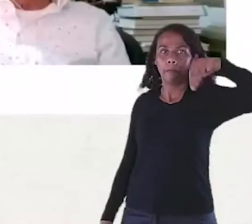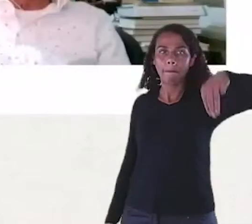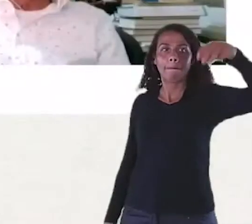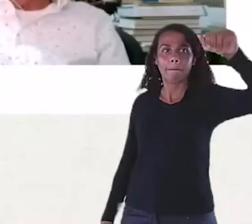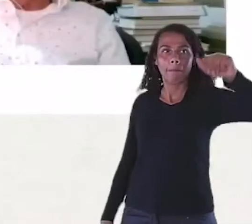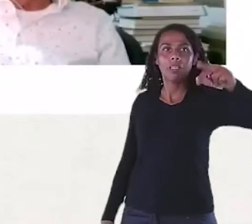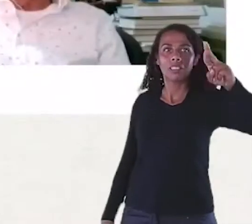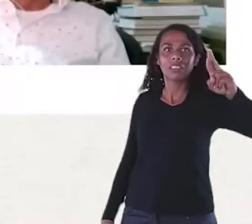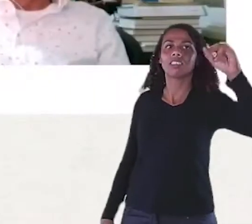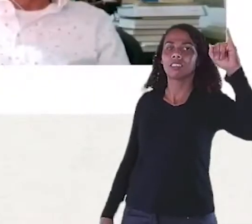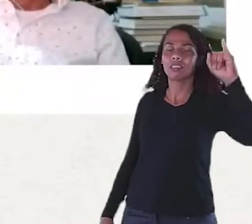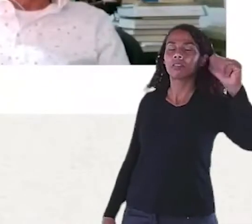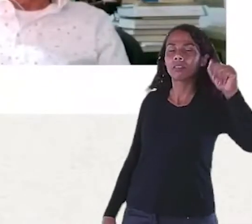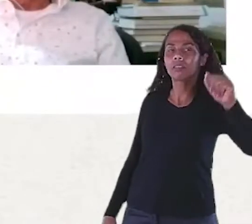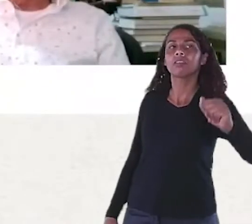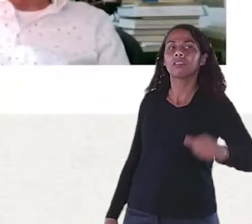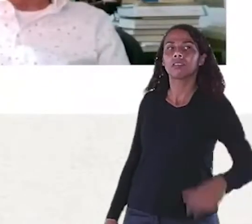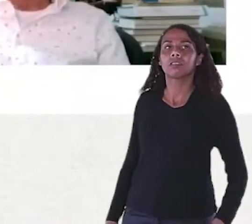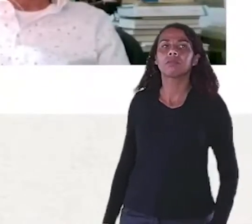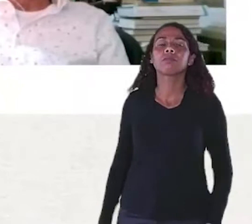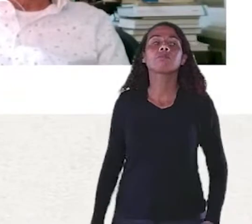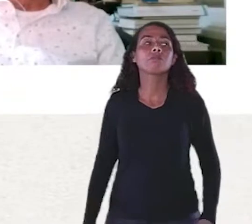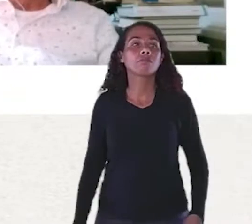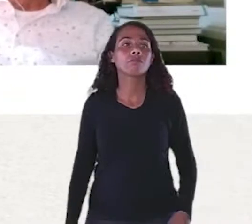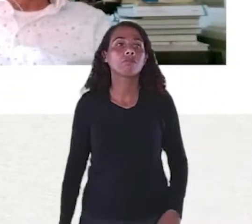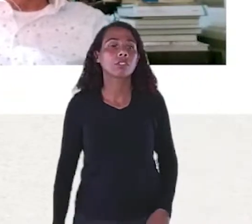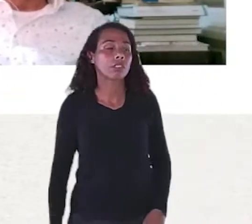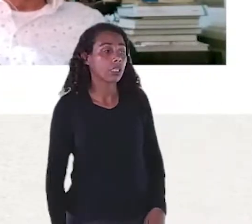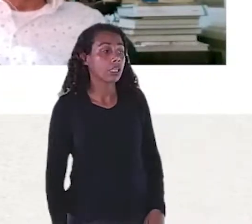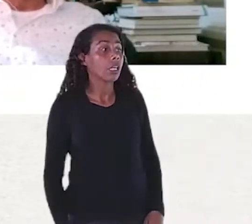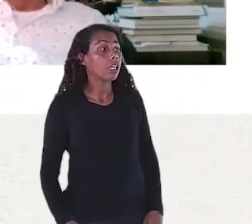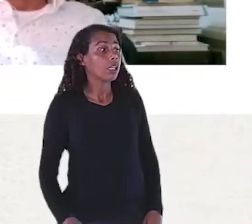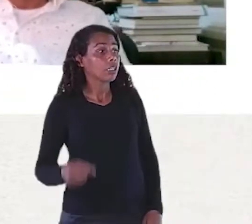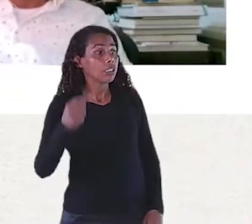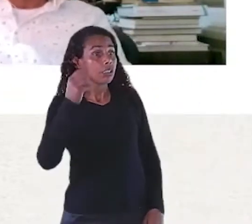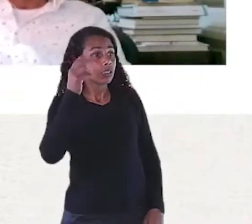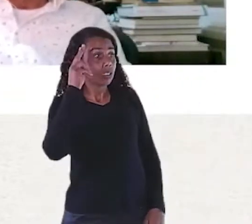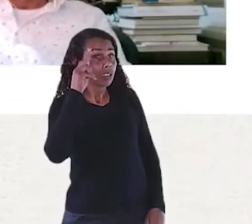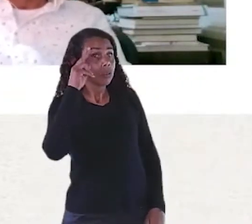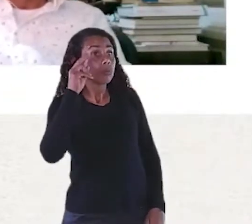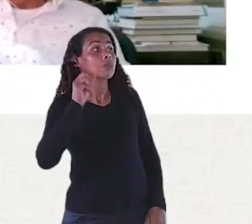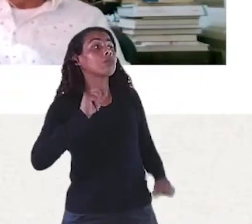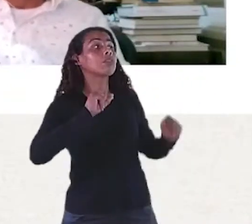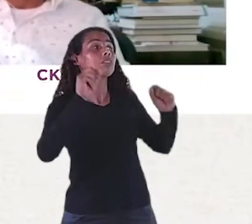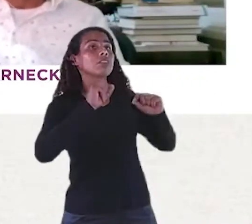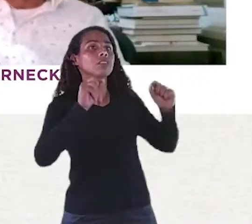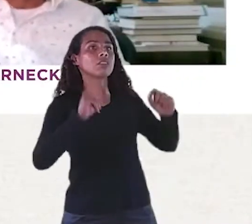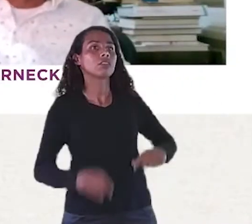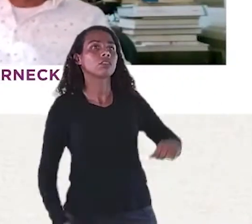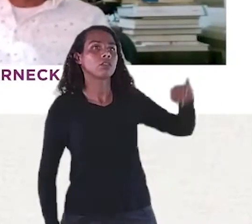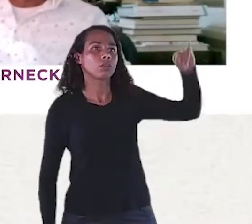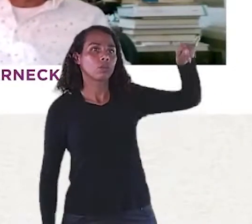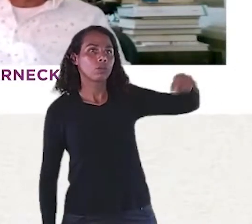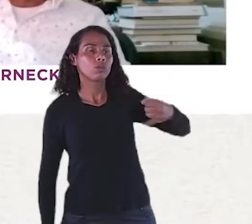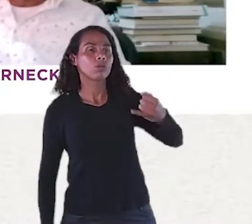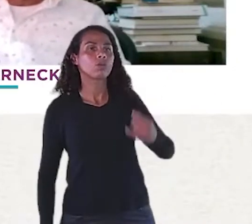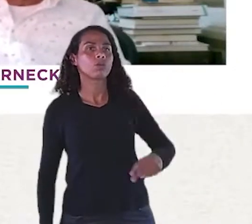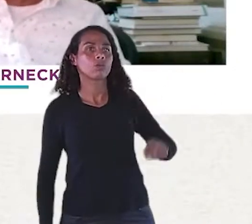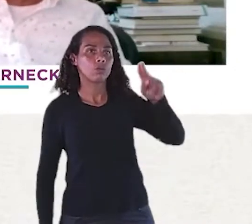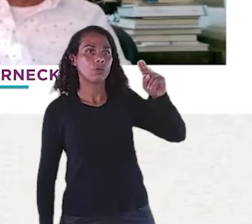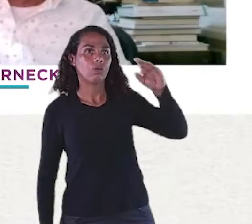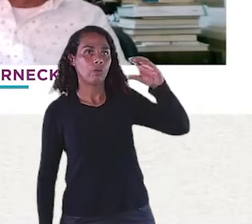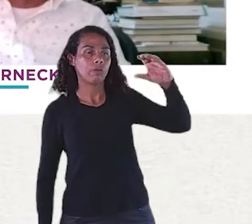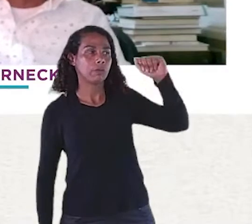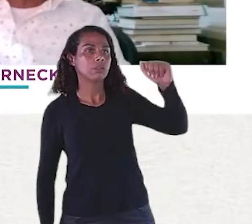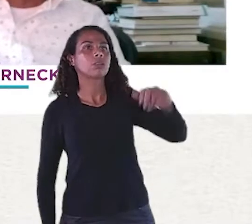Aliás, aproveitar a presença do Juca aqui para lembrar que tem uma crônica nesse livro, que é o